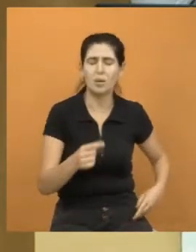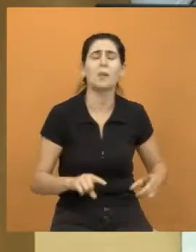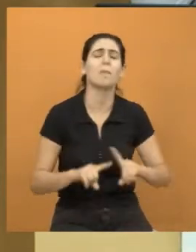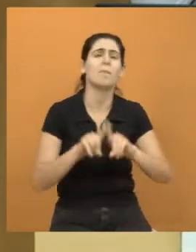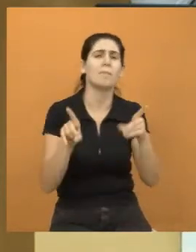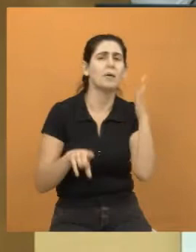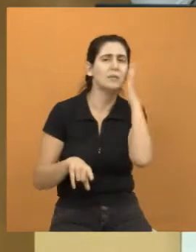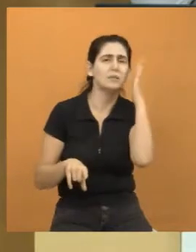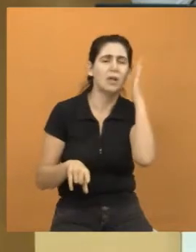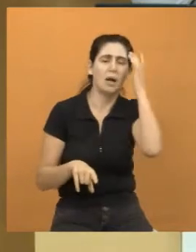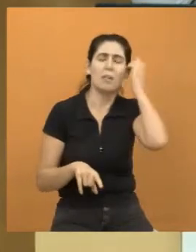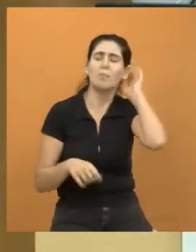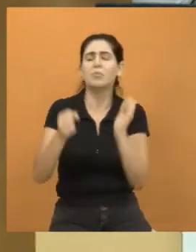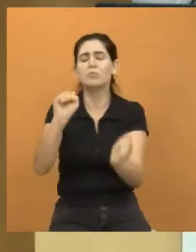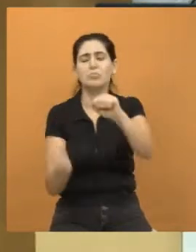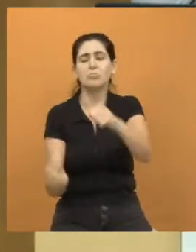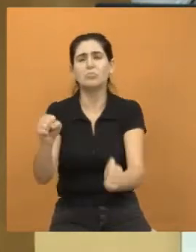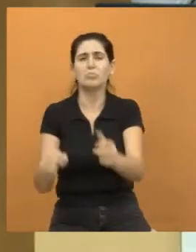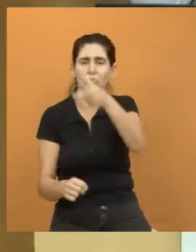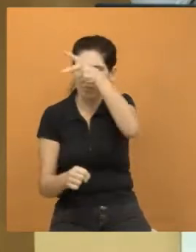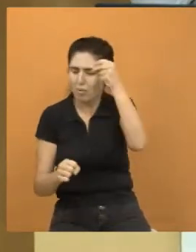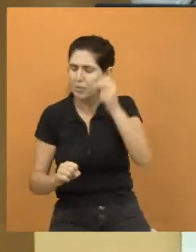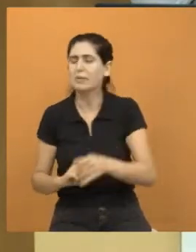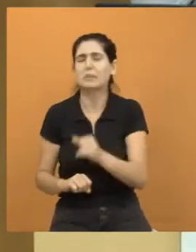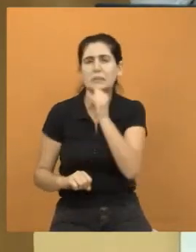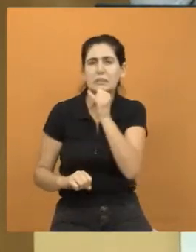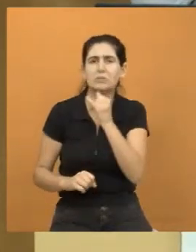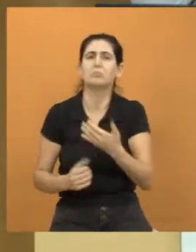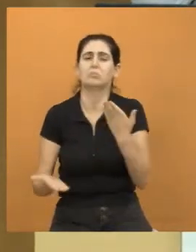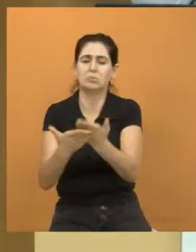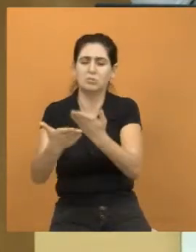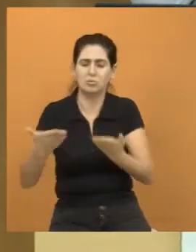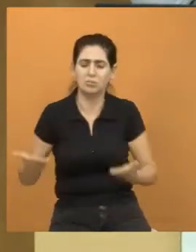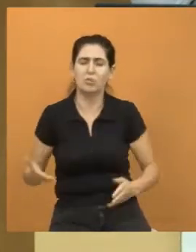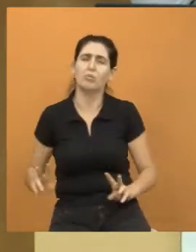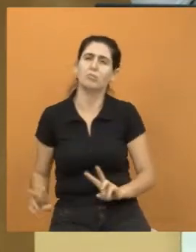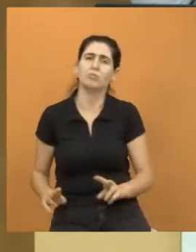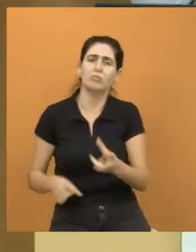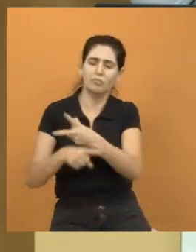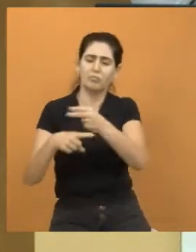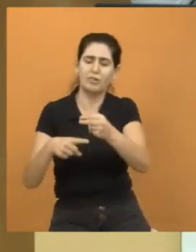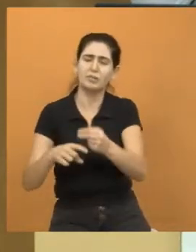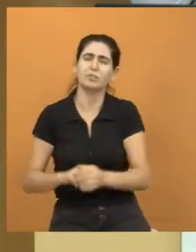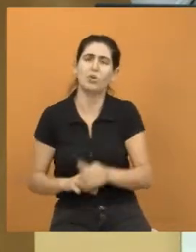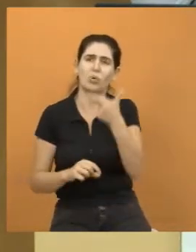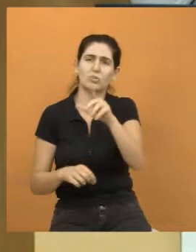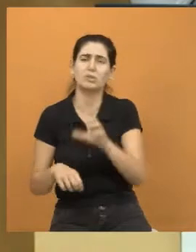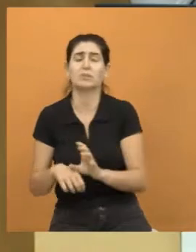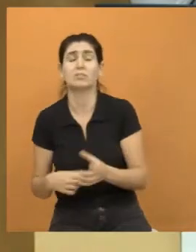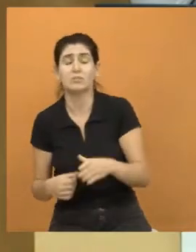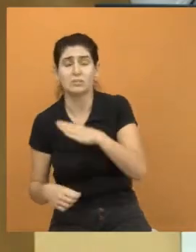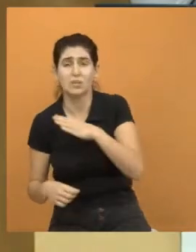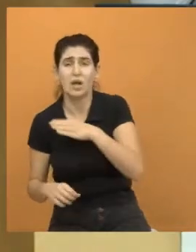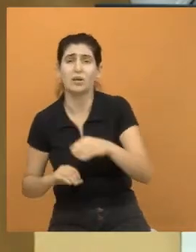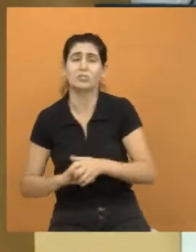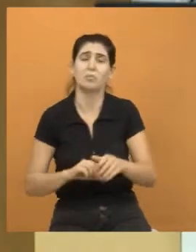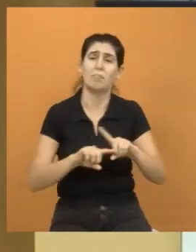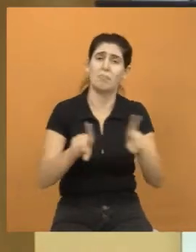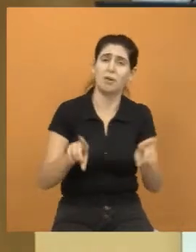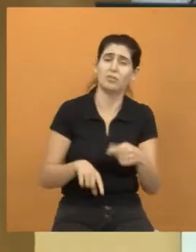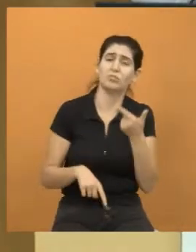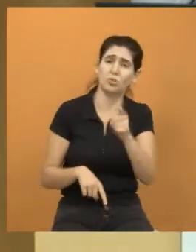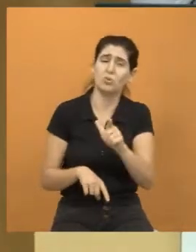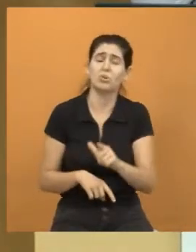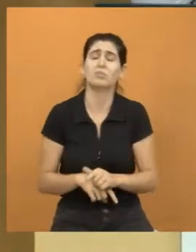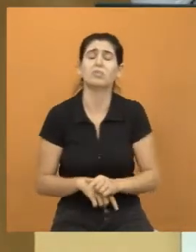pública, quem ganha, às vezes, é a empresa de outra cidade. E os veículos também, por sua vez, vêm de Belo Horizonte, outros